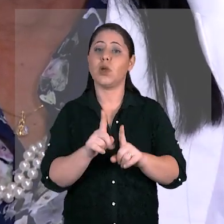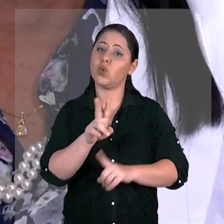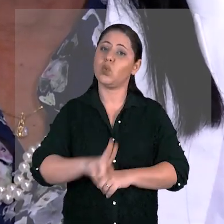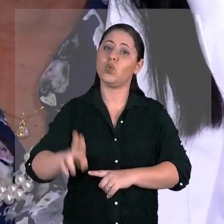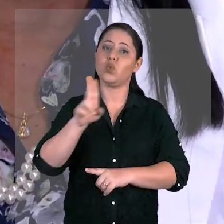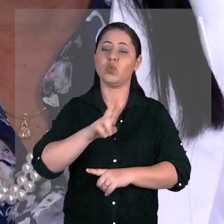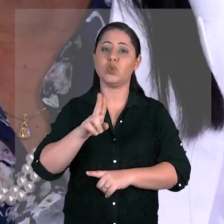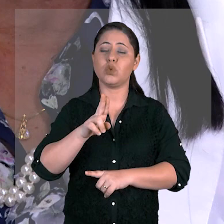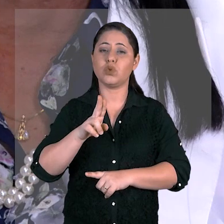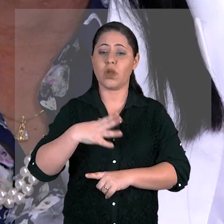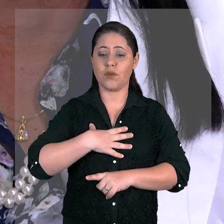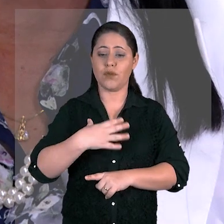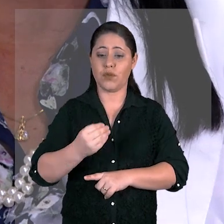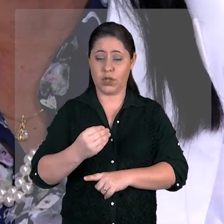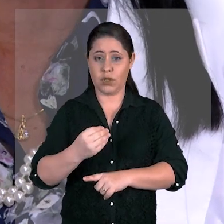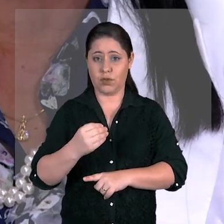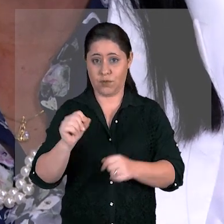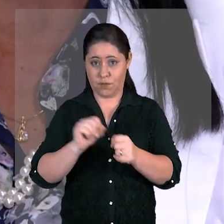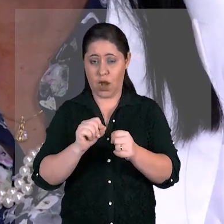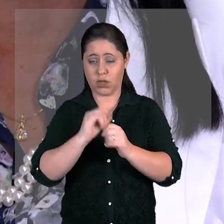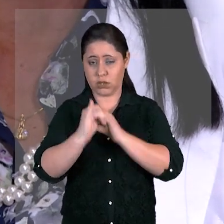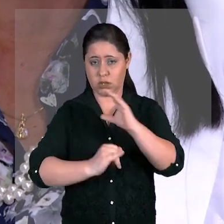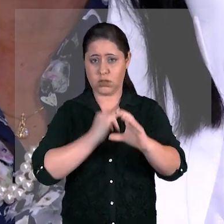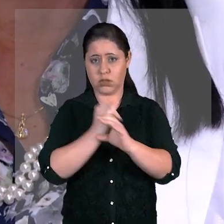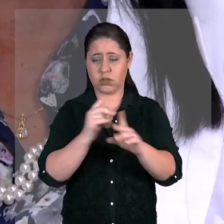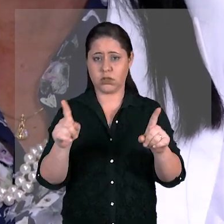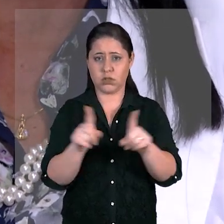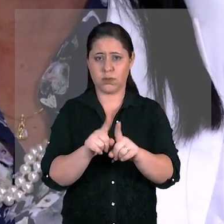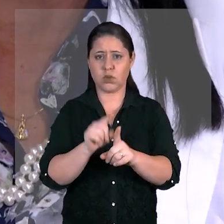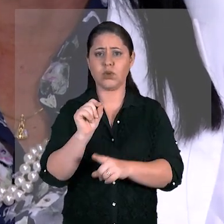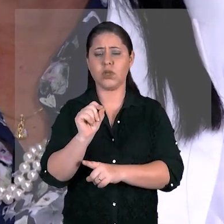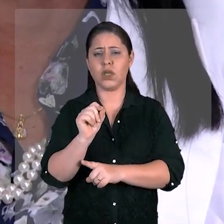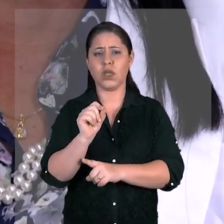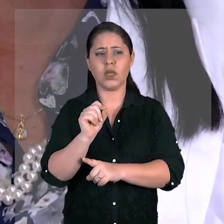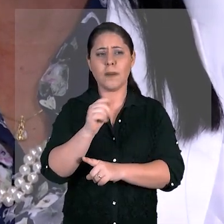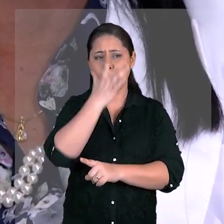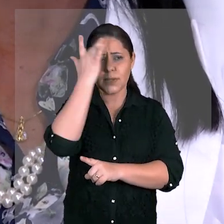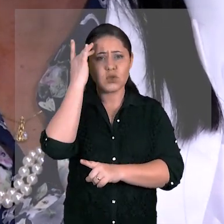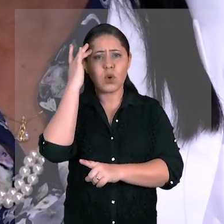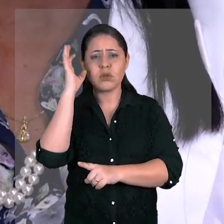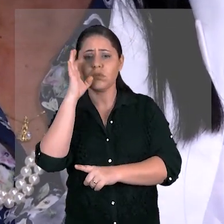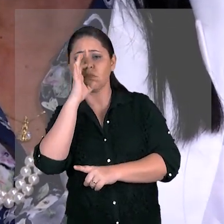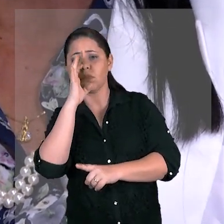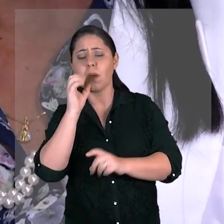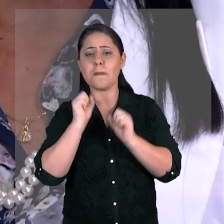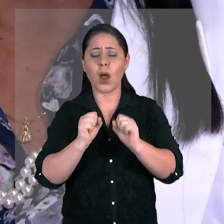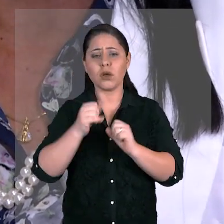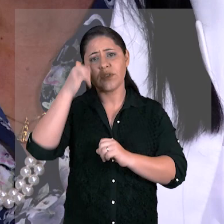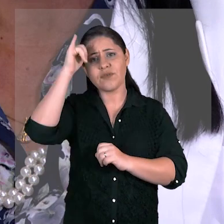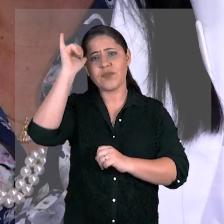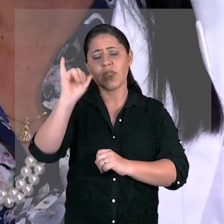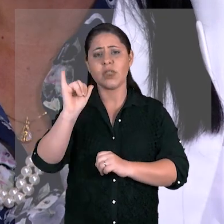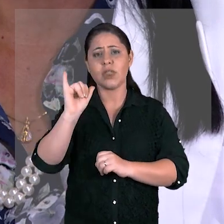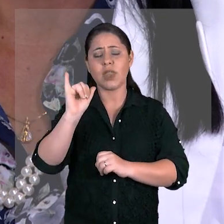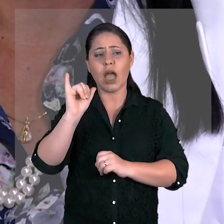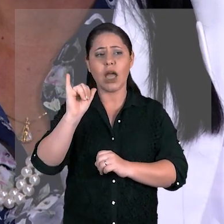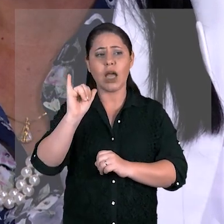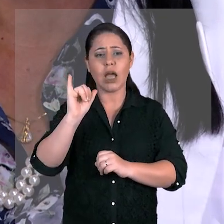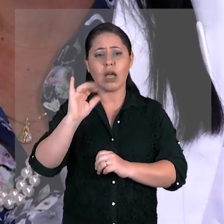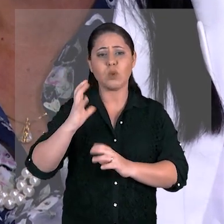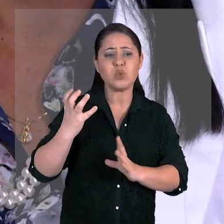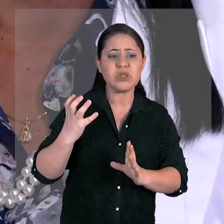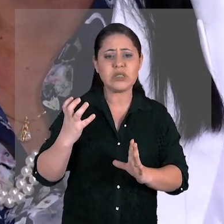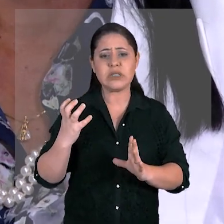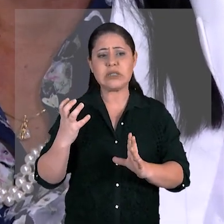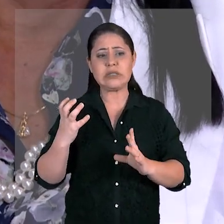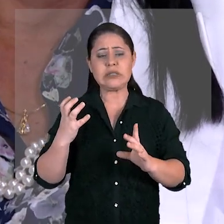seus filhos, o uso que os seus filhos fazem da internet, o que os nossos telespectadores podem fazer para evitar caírem em um desses